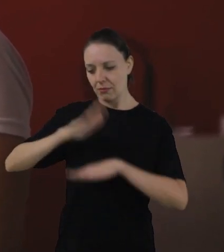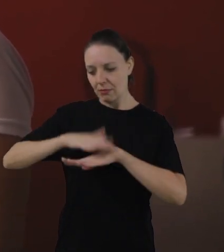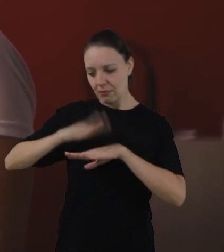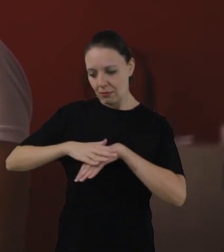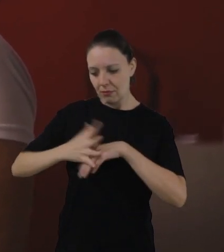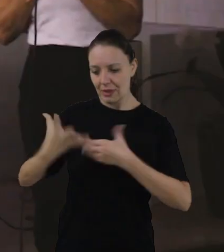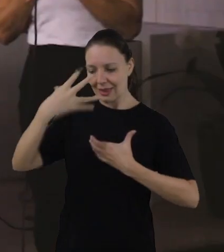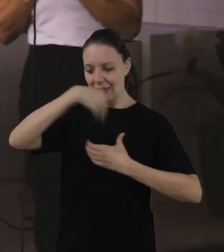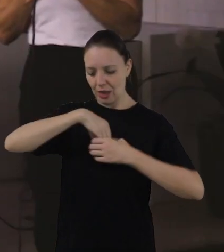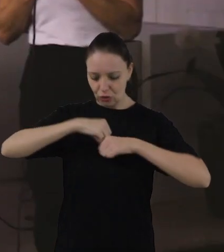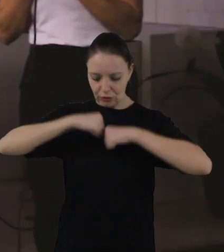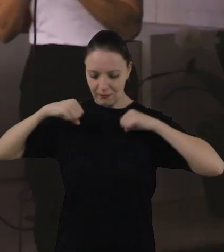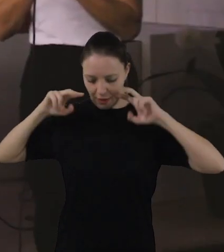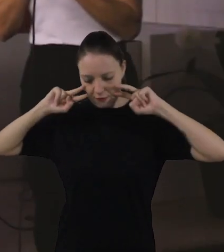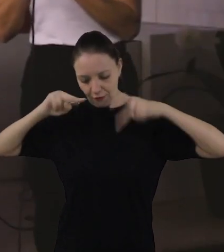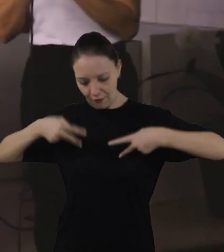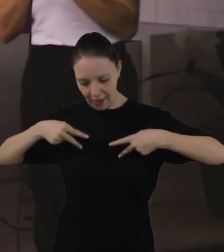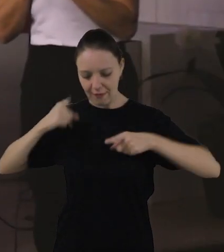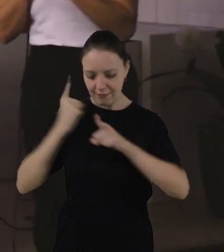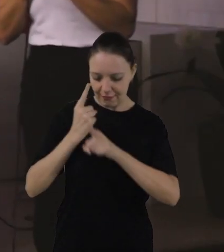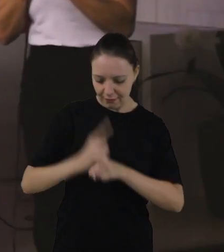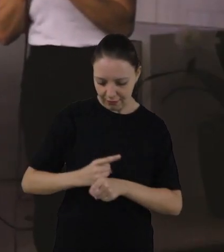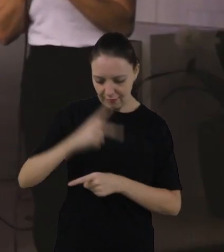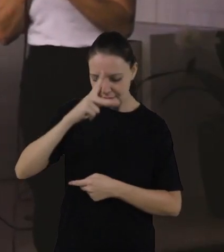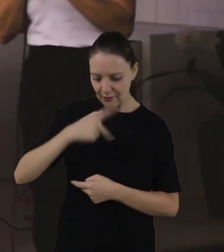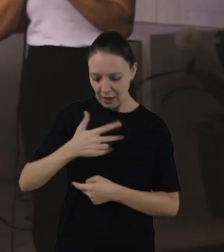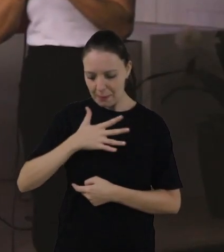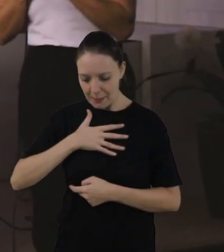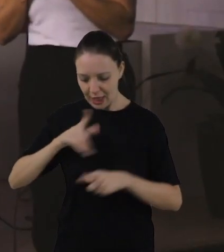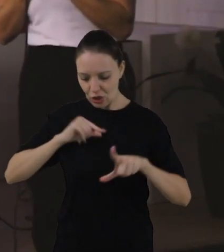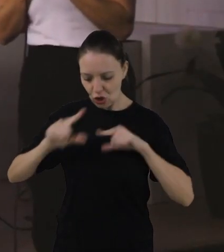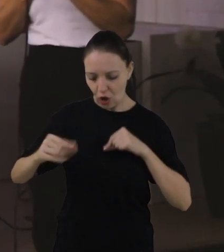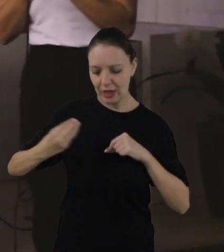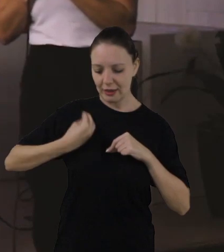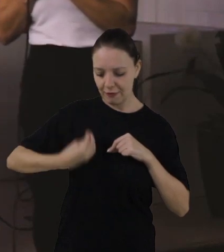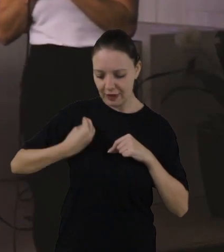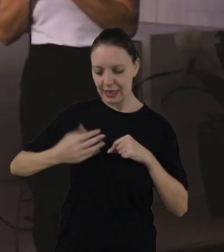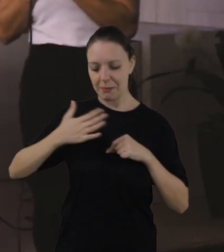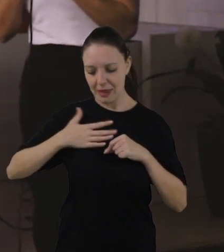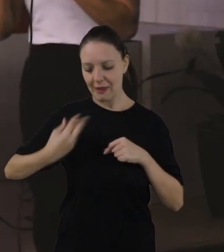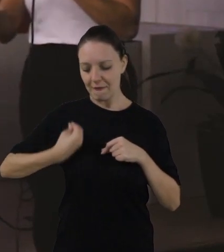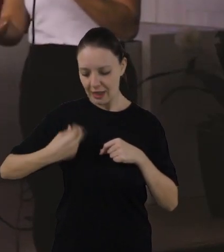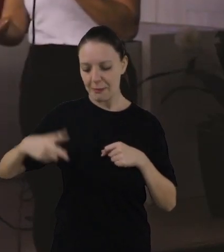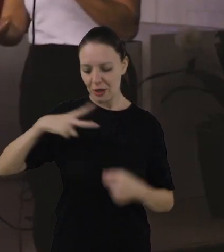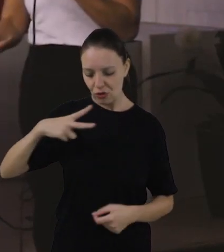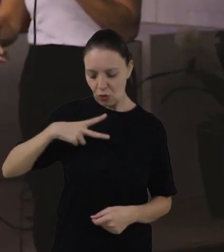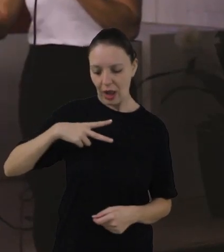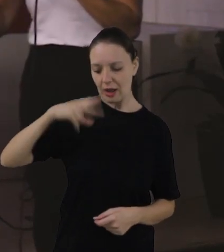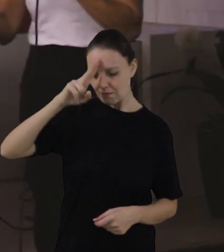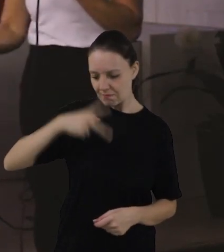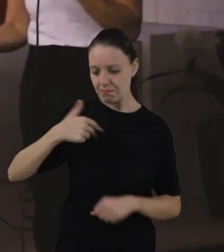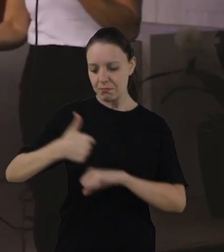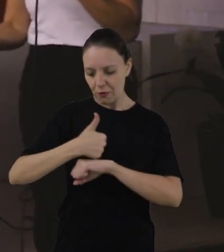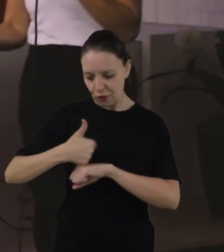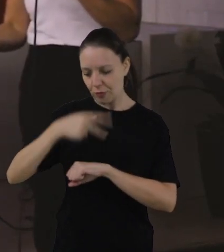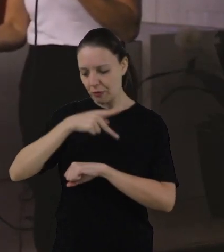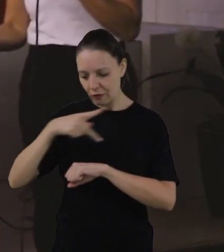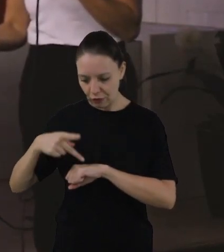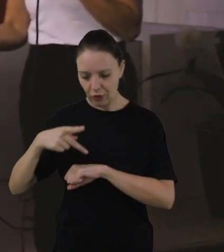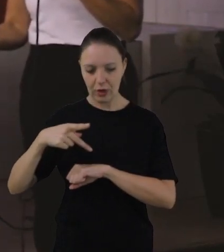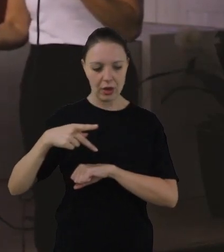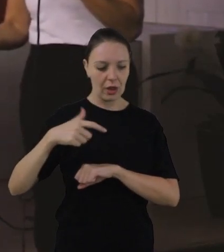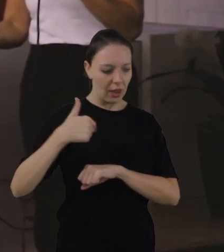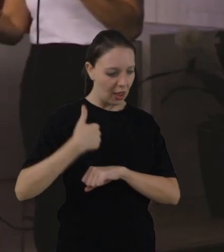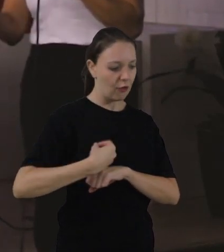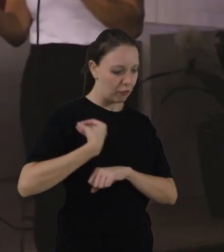reeducação, o autoconhecimento. Como eu estou comigo mesmo, com as minhas escolhas pessoais, como professor, como